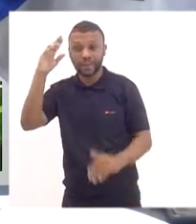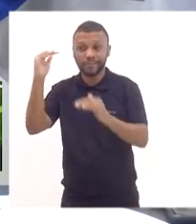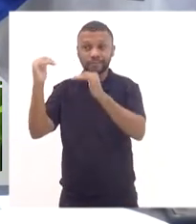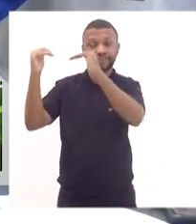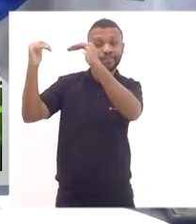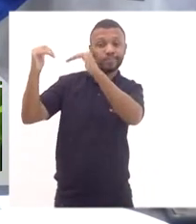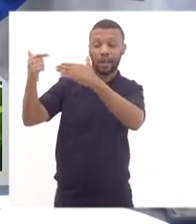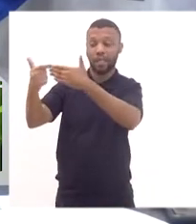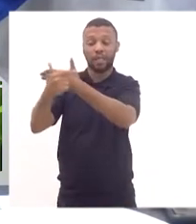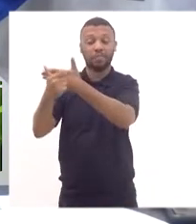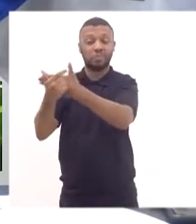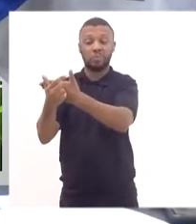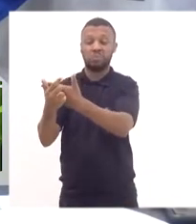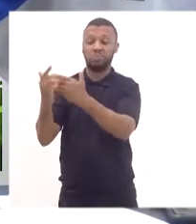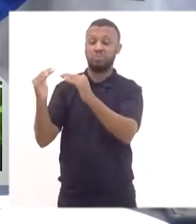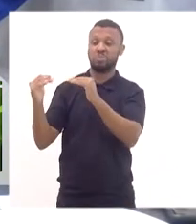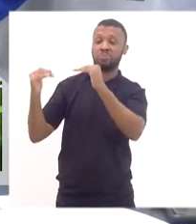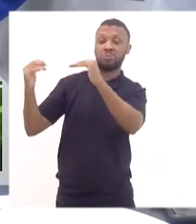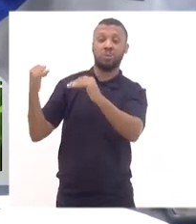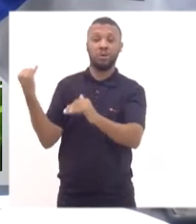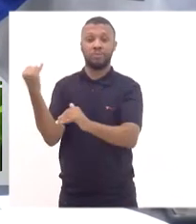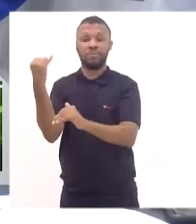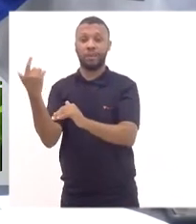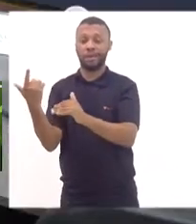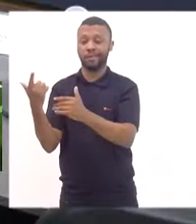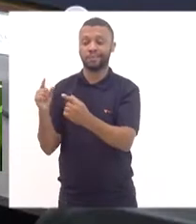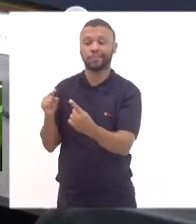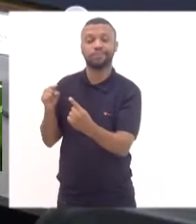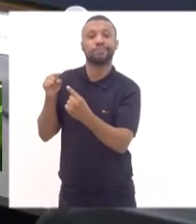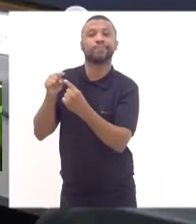à função que existe na língua portuguesa.